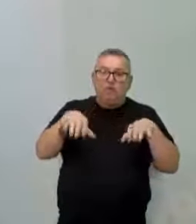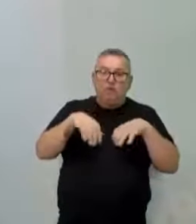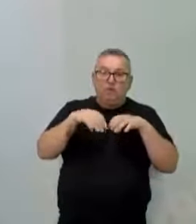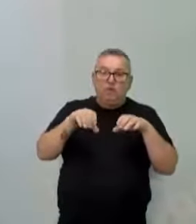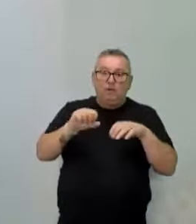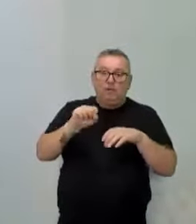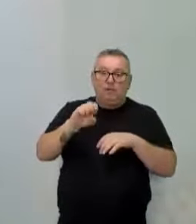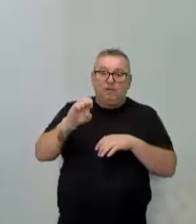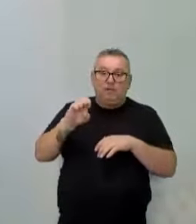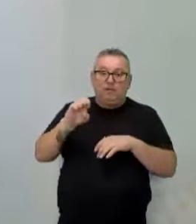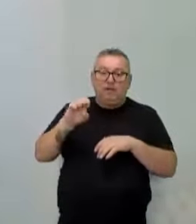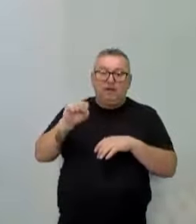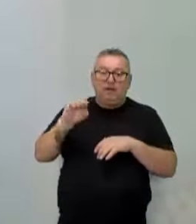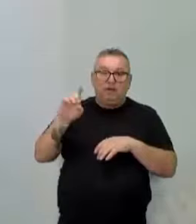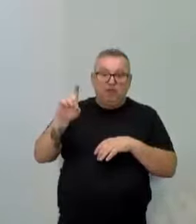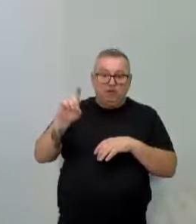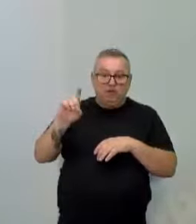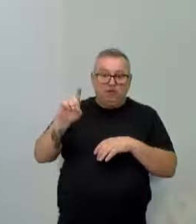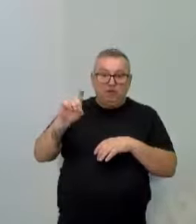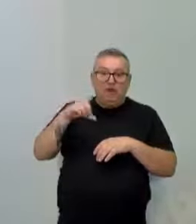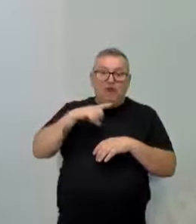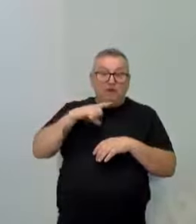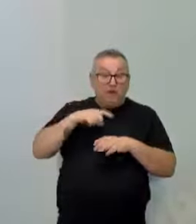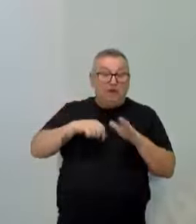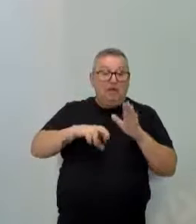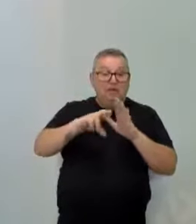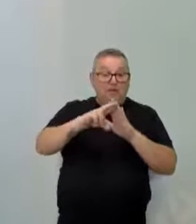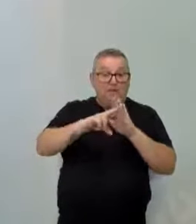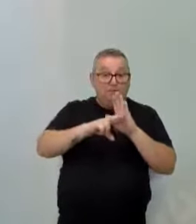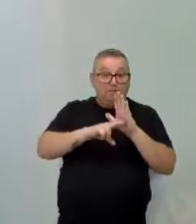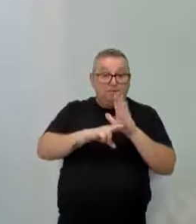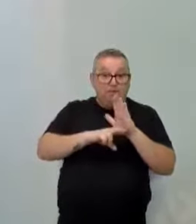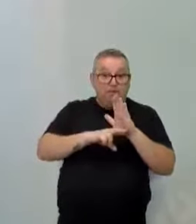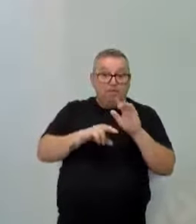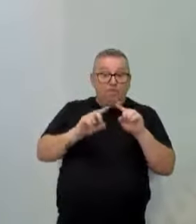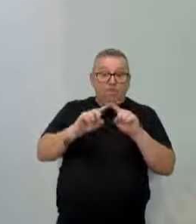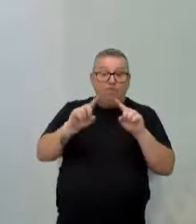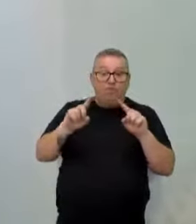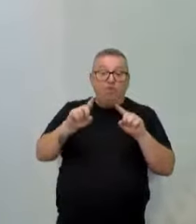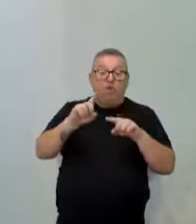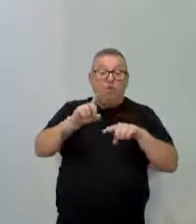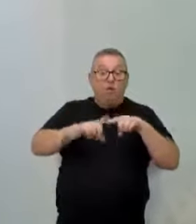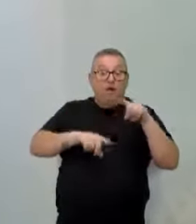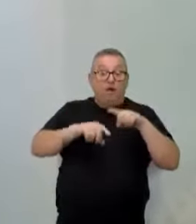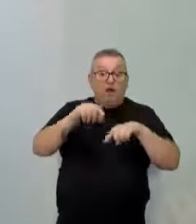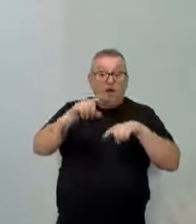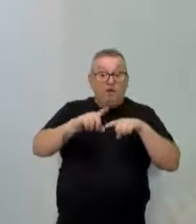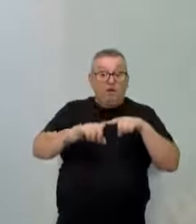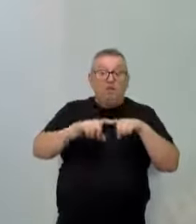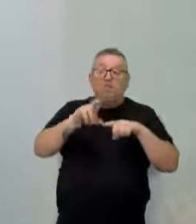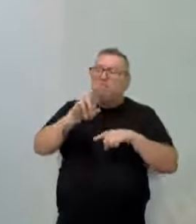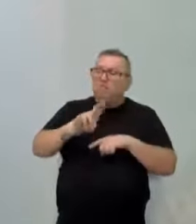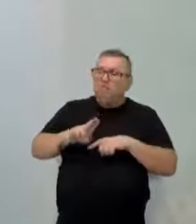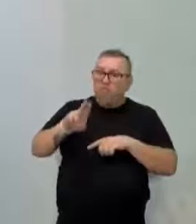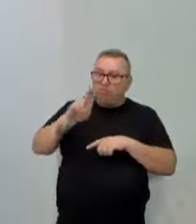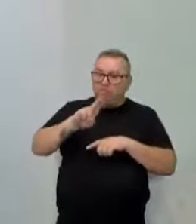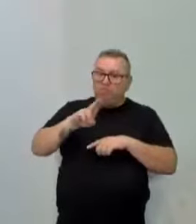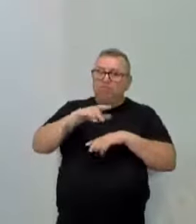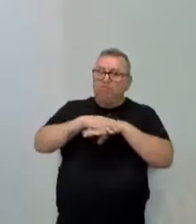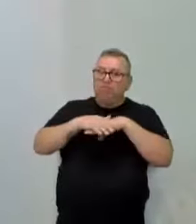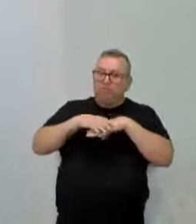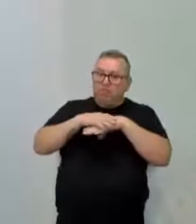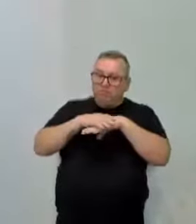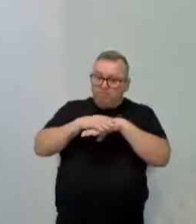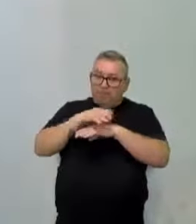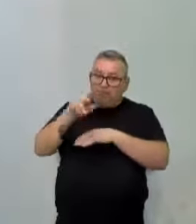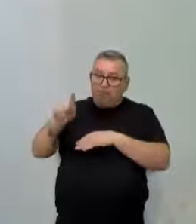da Secretaria Escolar Digital, esses relatórios que servem como material e insumo para esse diálogo entre